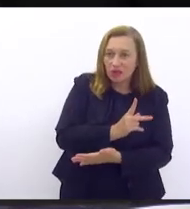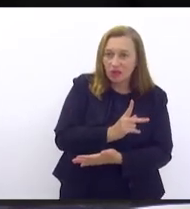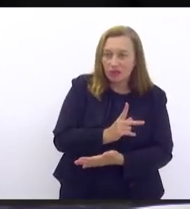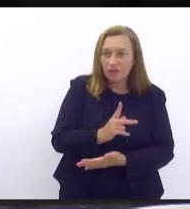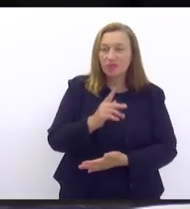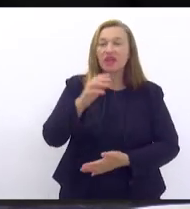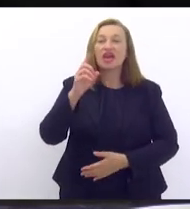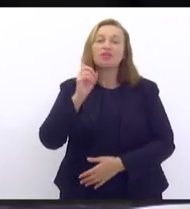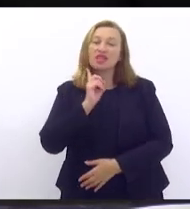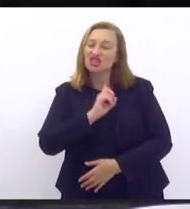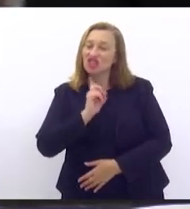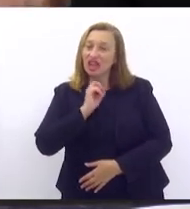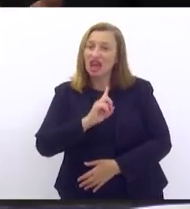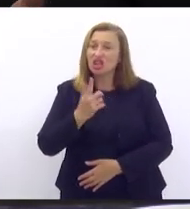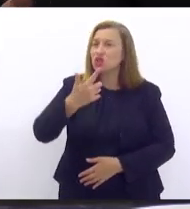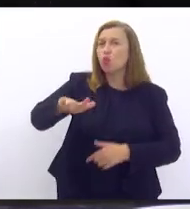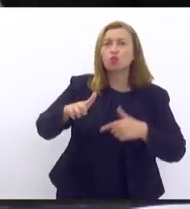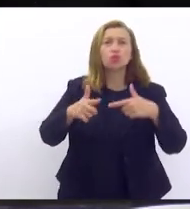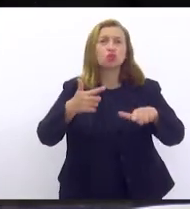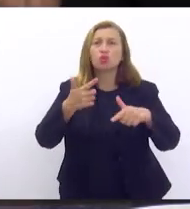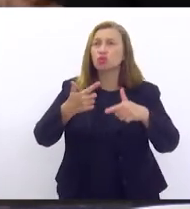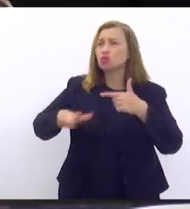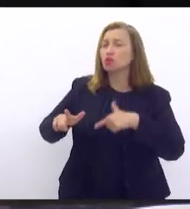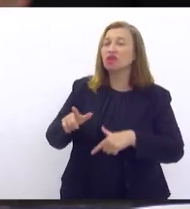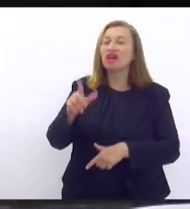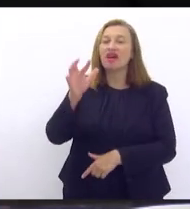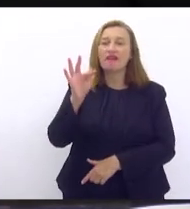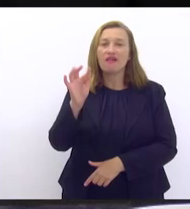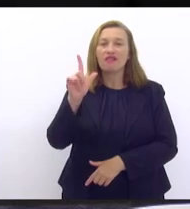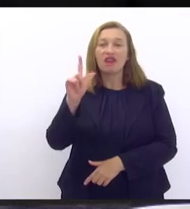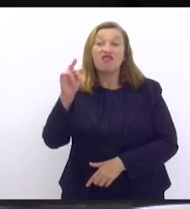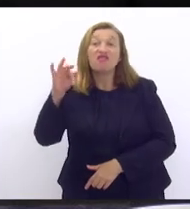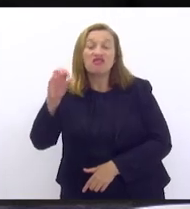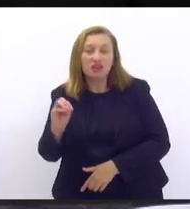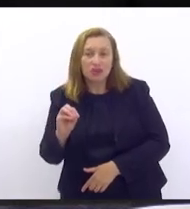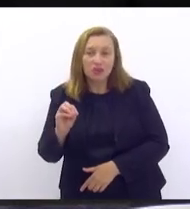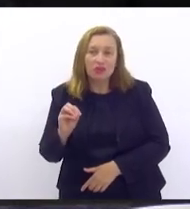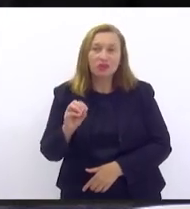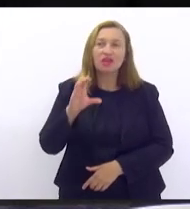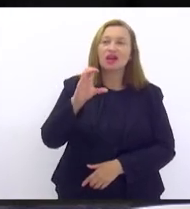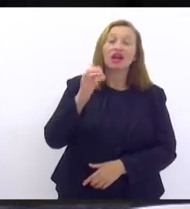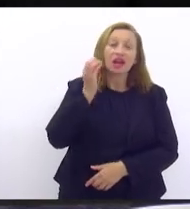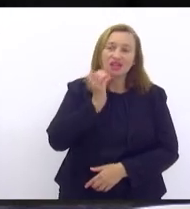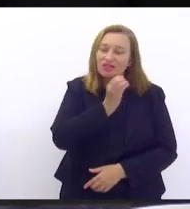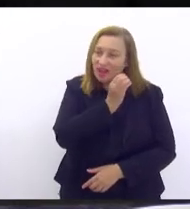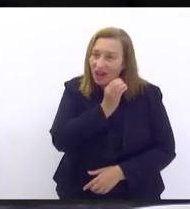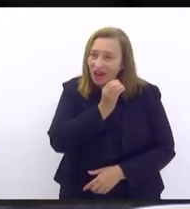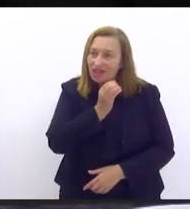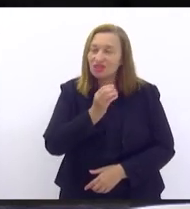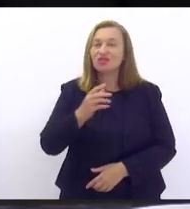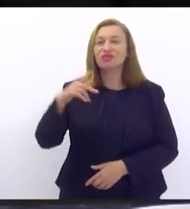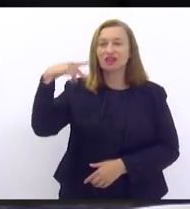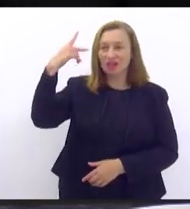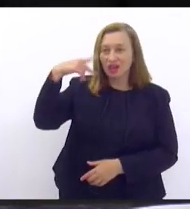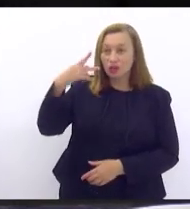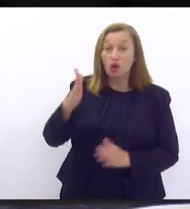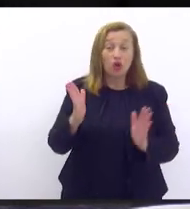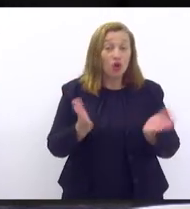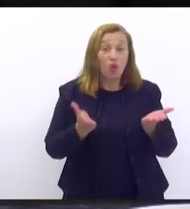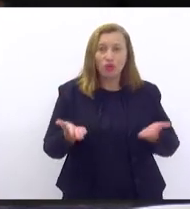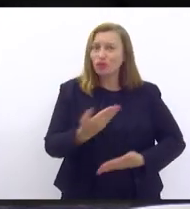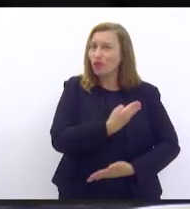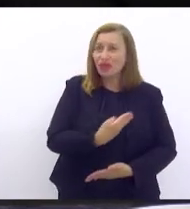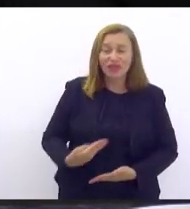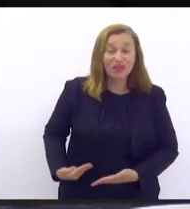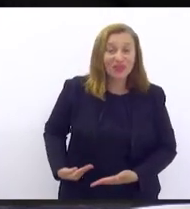Minas Gerais, e tantos outros, Flavinho e tantos outros, Cláudio Castro, que se elegeu vereador, e hoje é o nosso